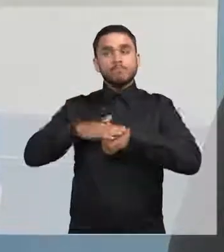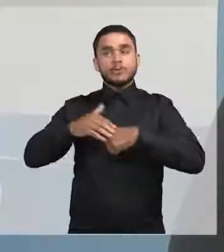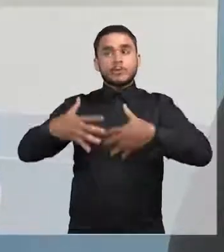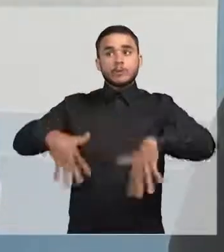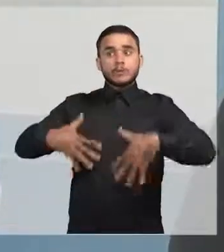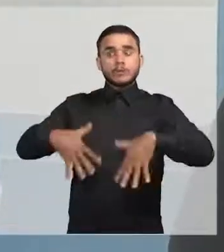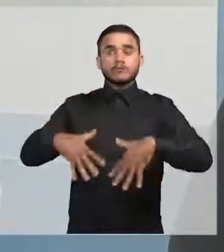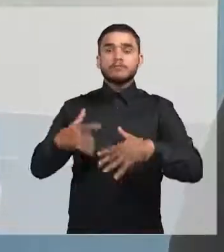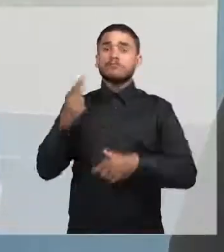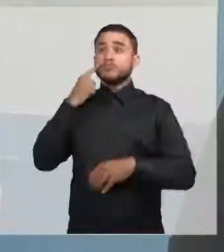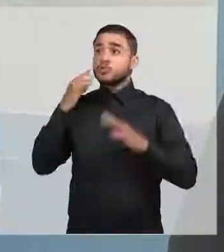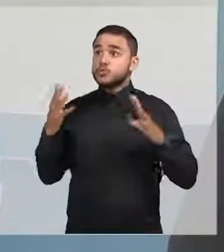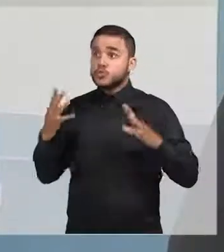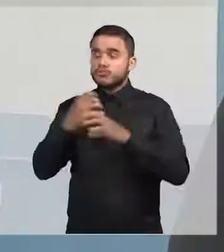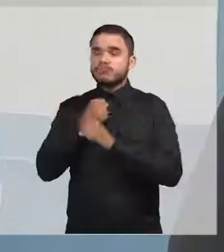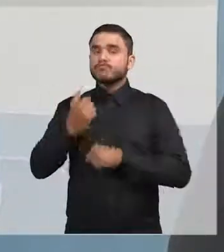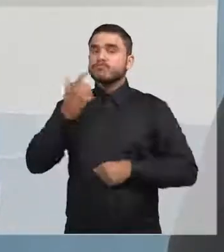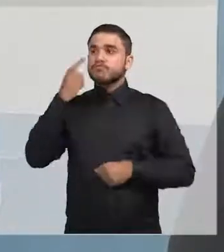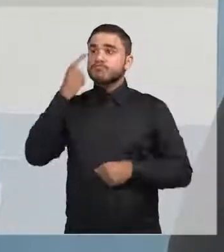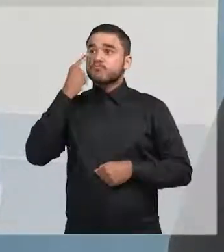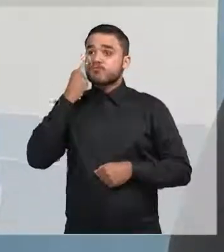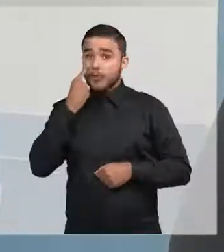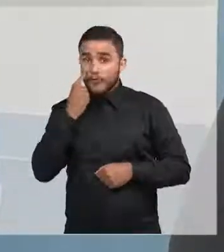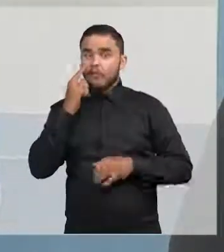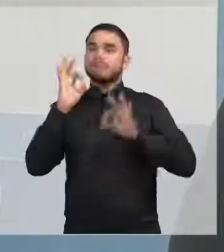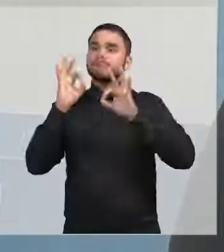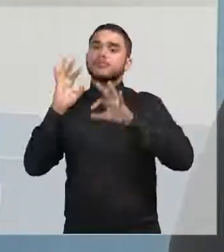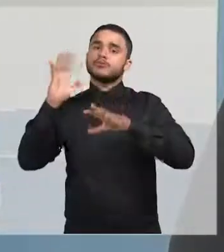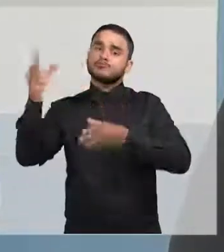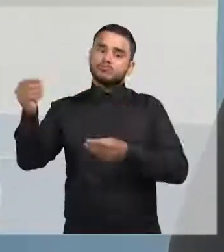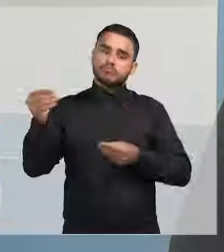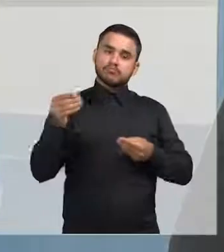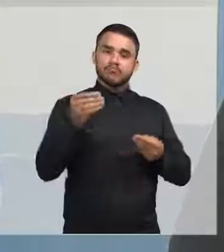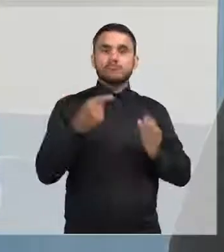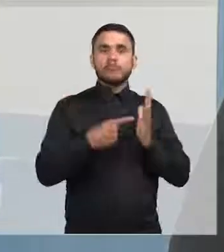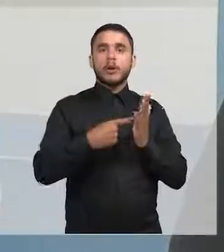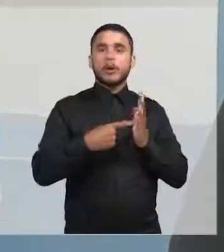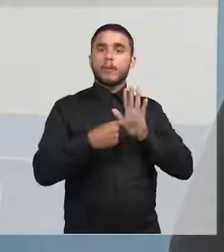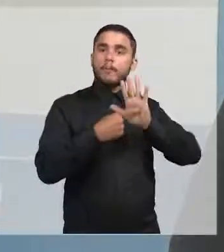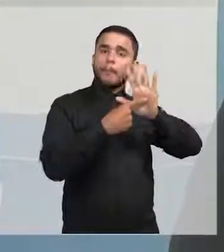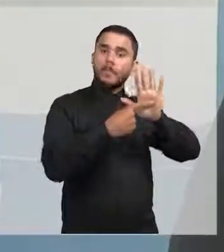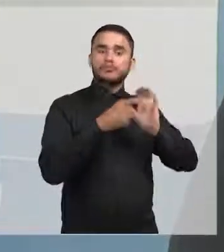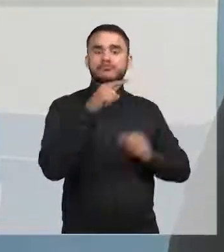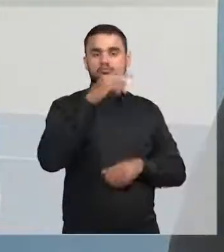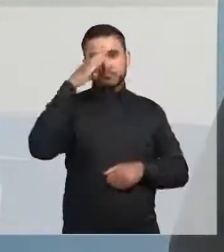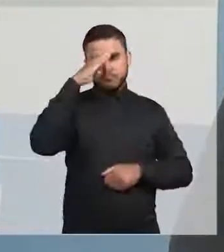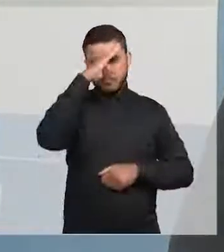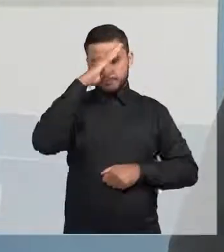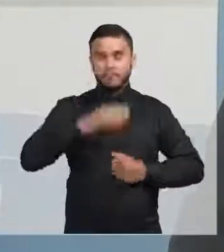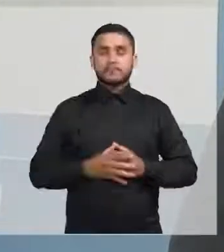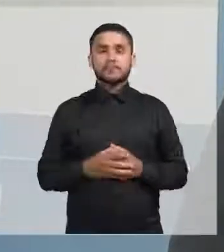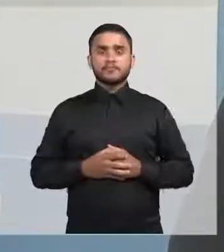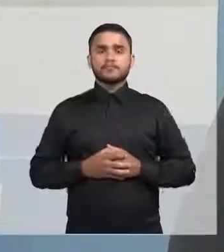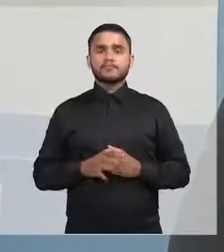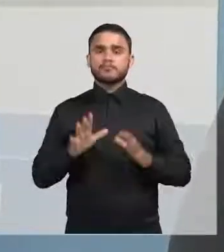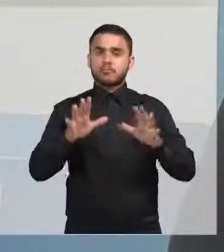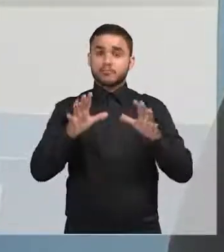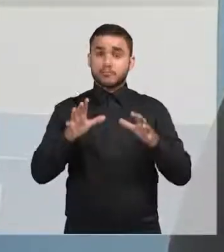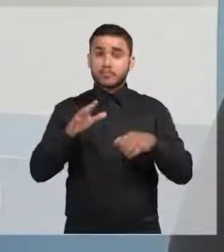Michel Temer tem um problema. Quando ele sair da presidência, no dia 1º de janeiro,